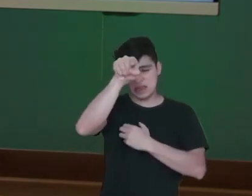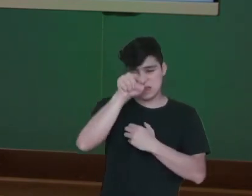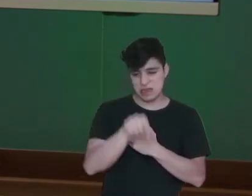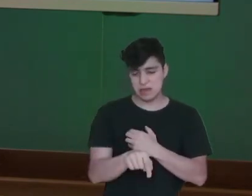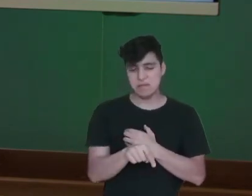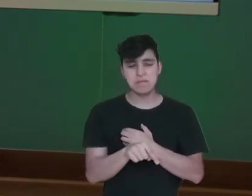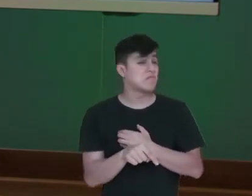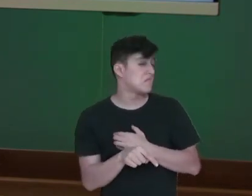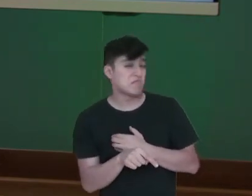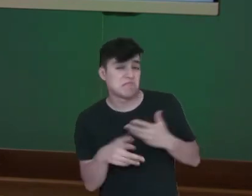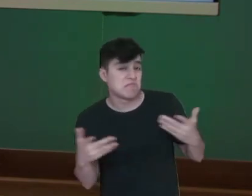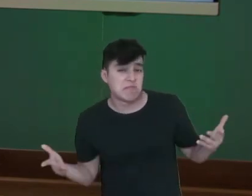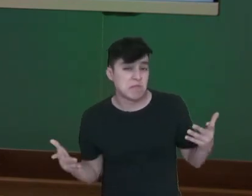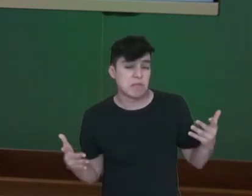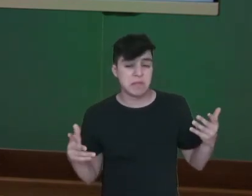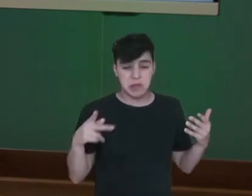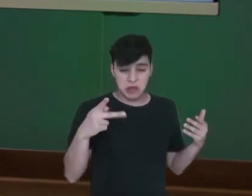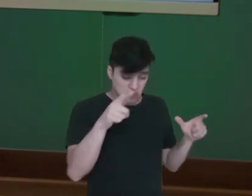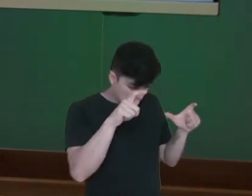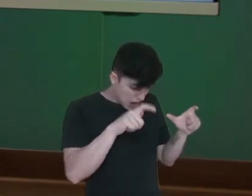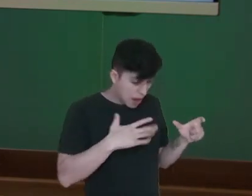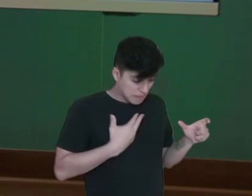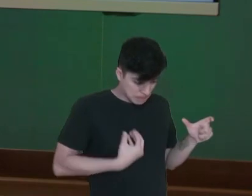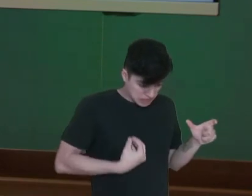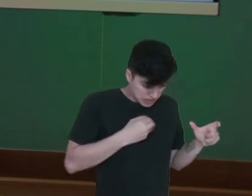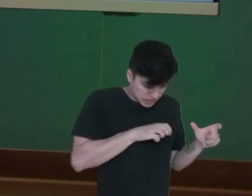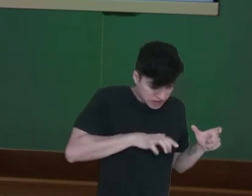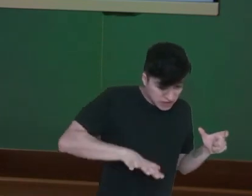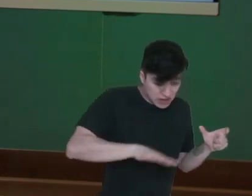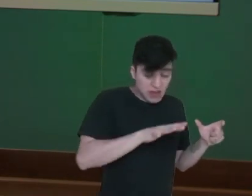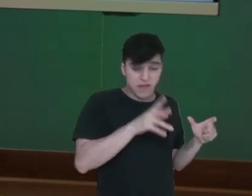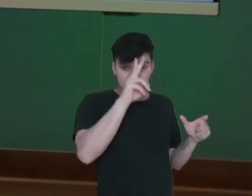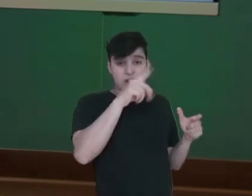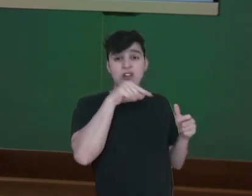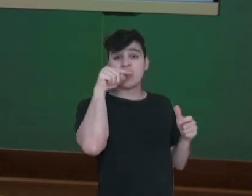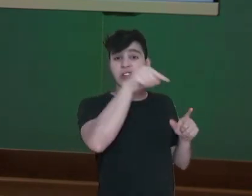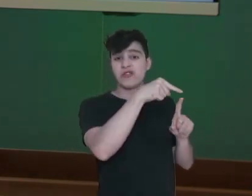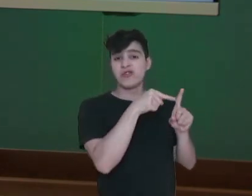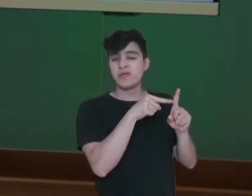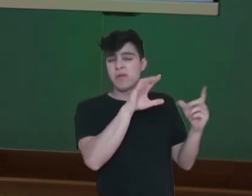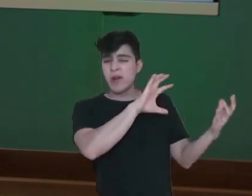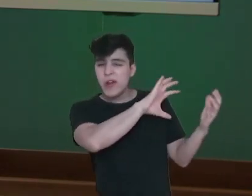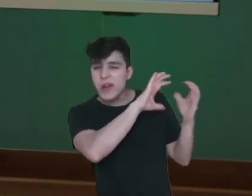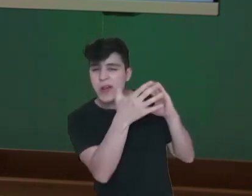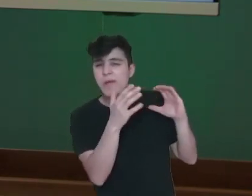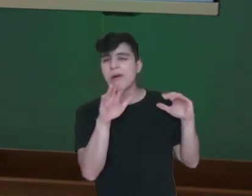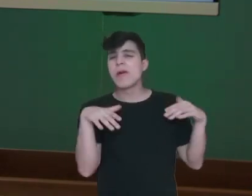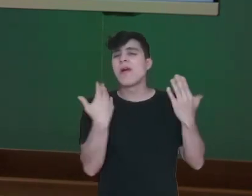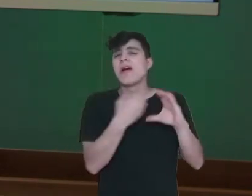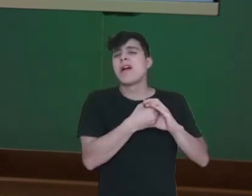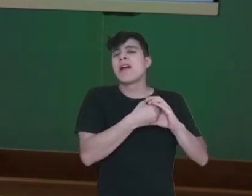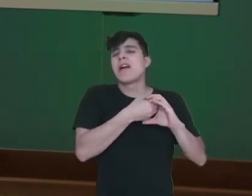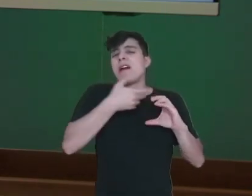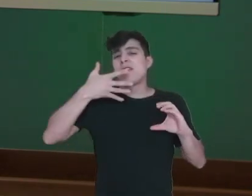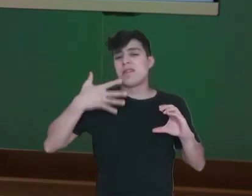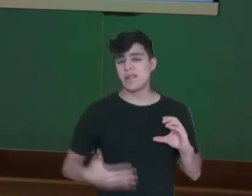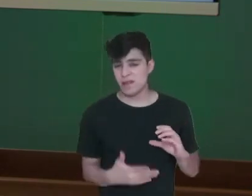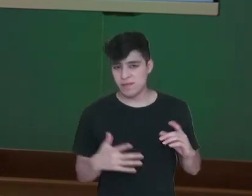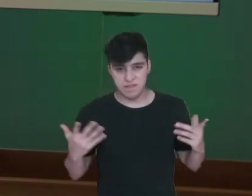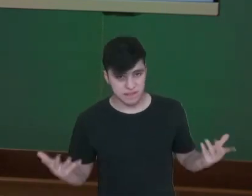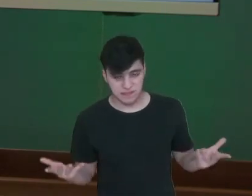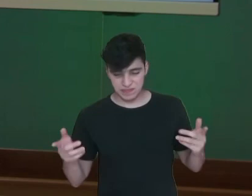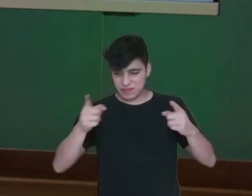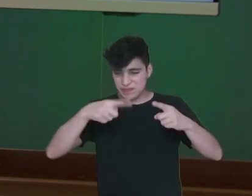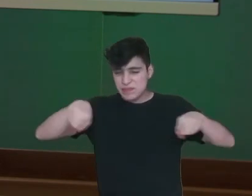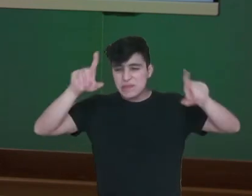climas predominam no teu local de vivência, na tua cidade, e quais são as características desse clima? Então, vocês